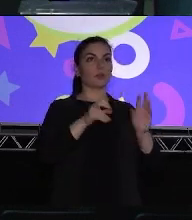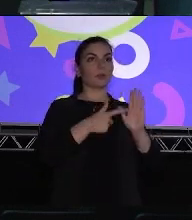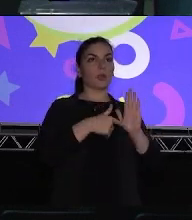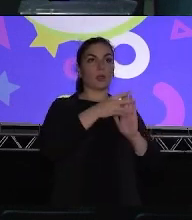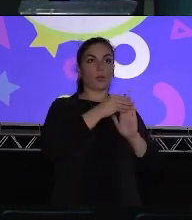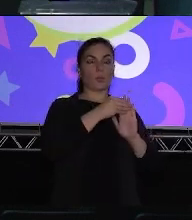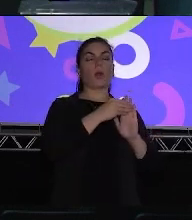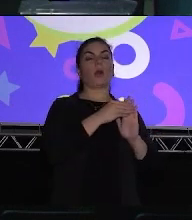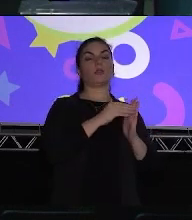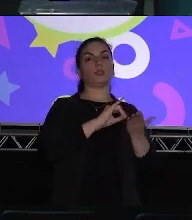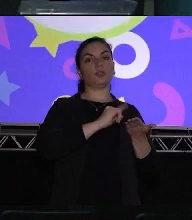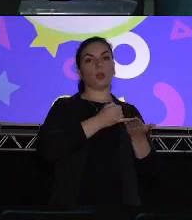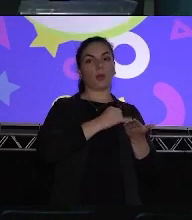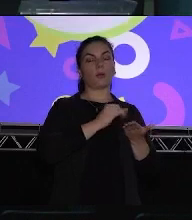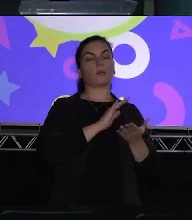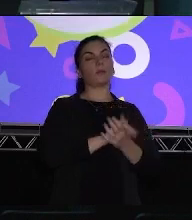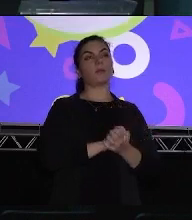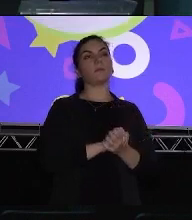e JavaScript,